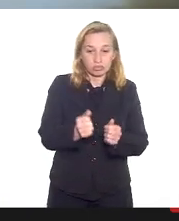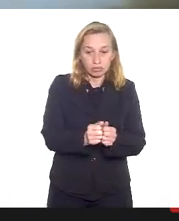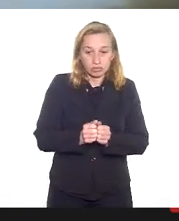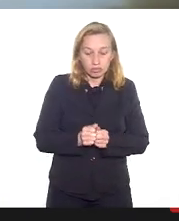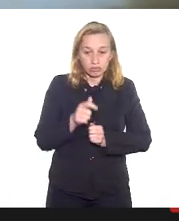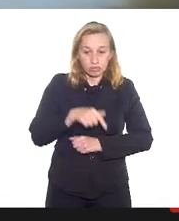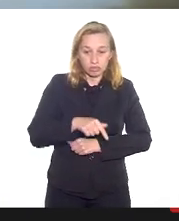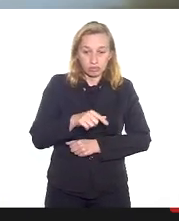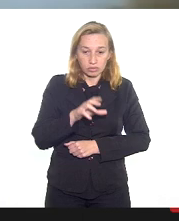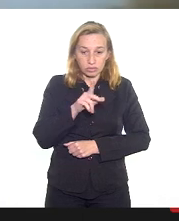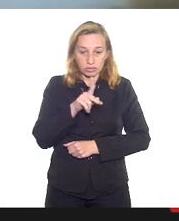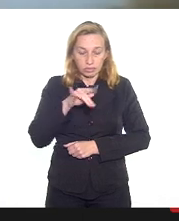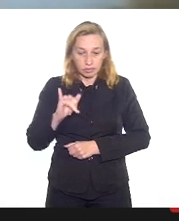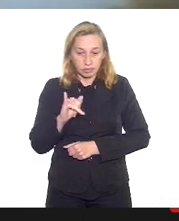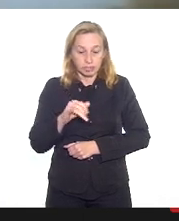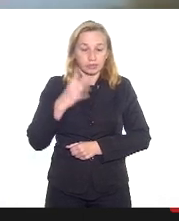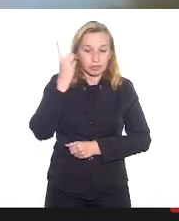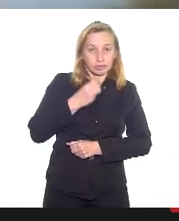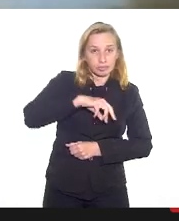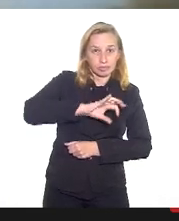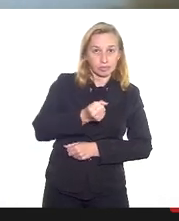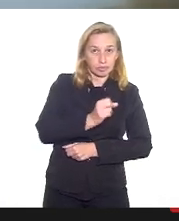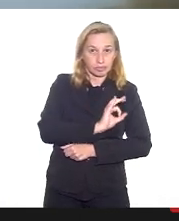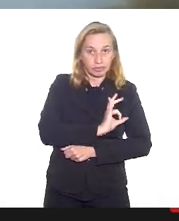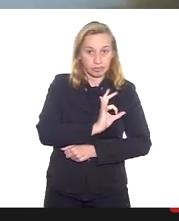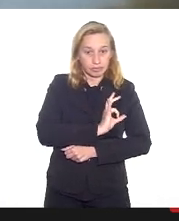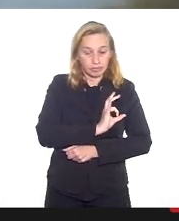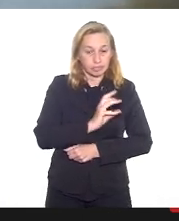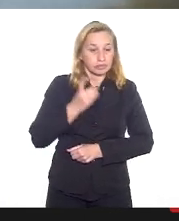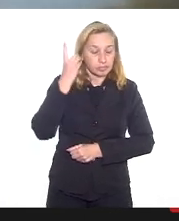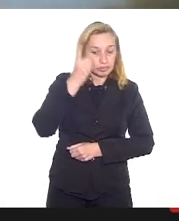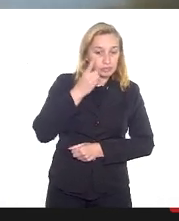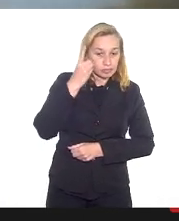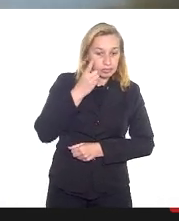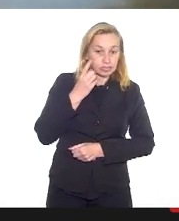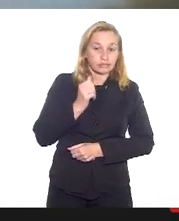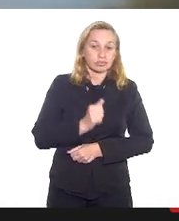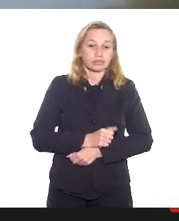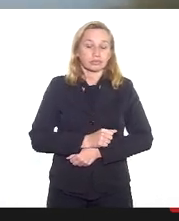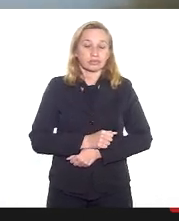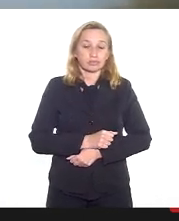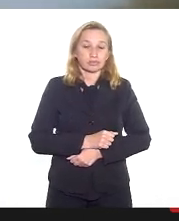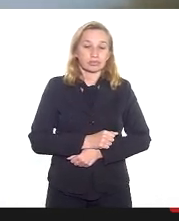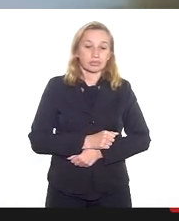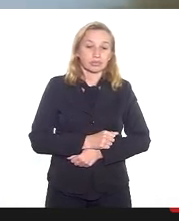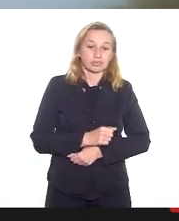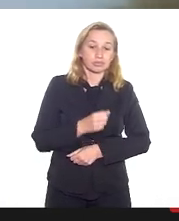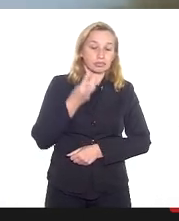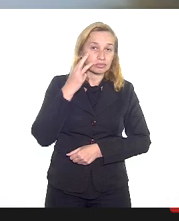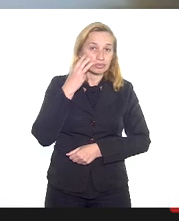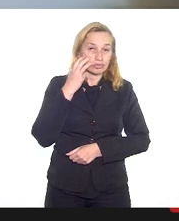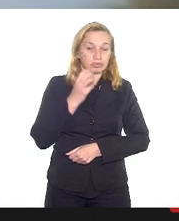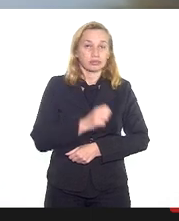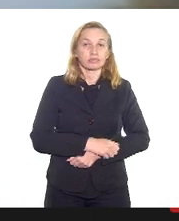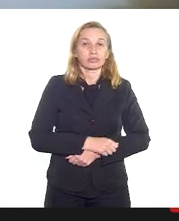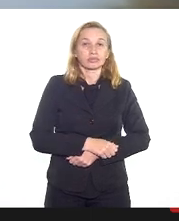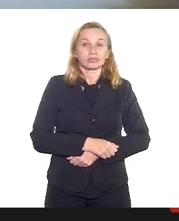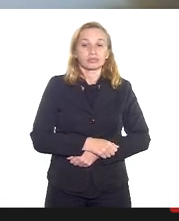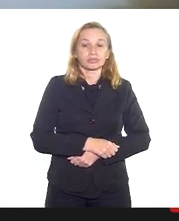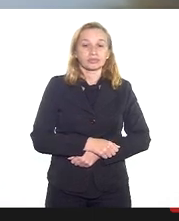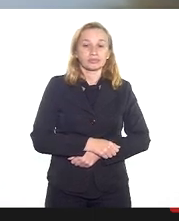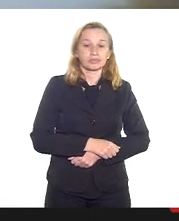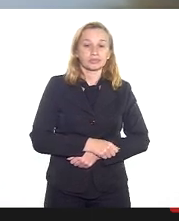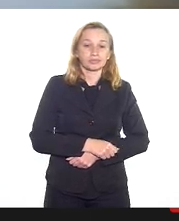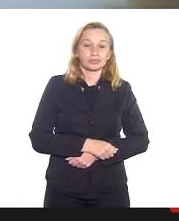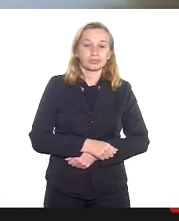CPI, como a doutora Marta Rocha, e a deputada Marta Rocha e o deputado Valdeque Carneiro, a gente vem